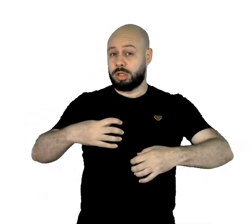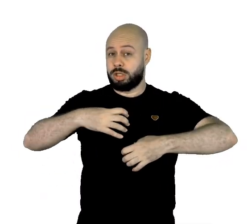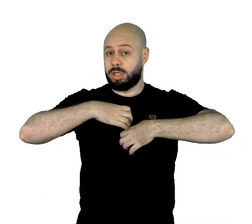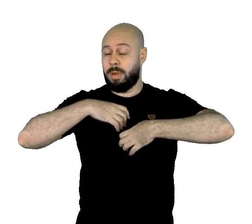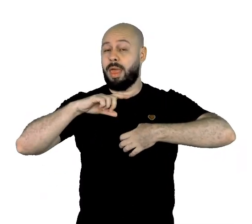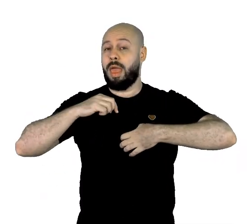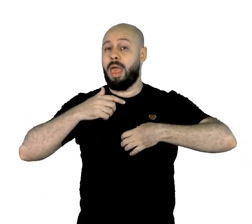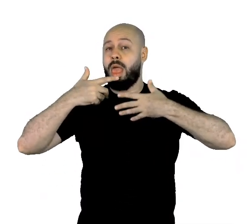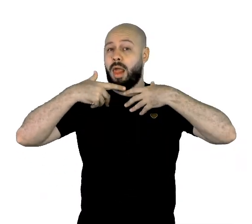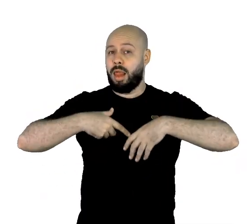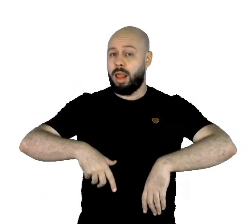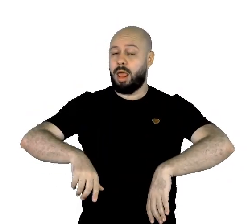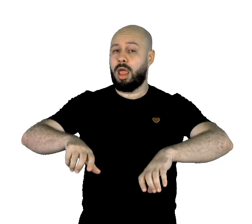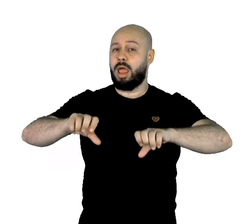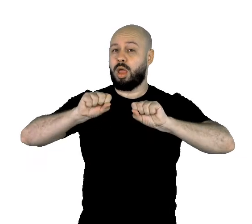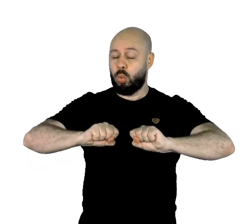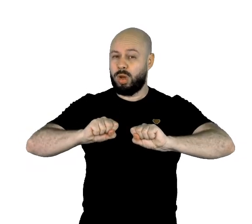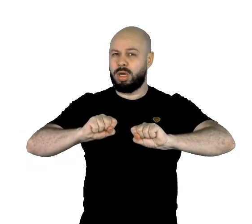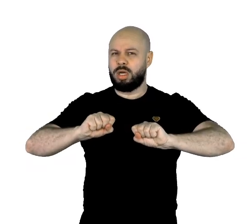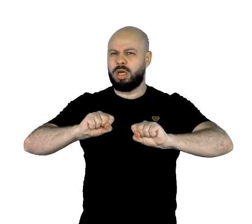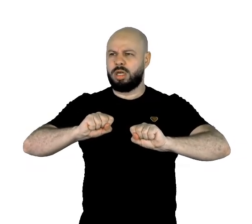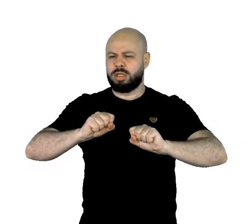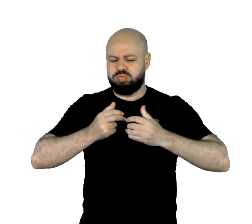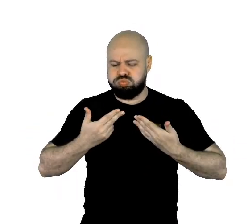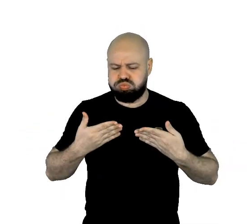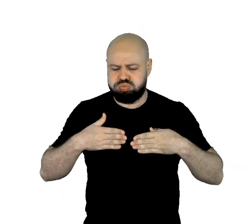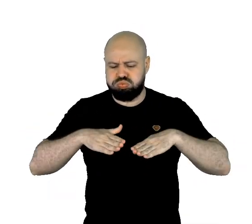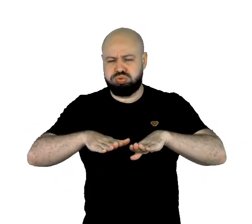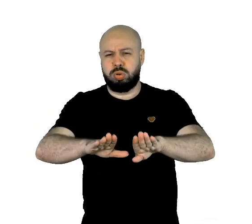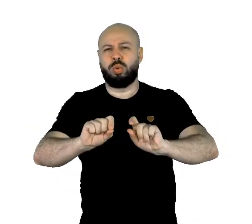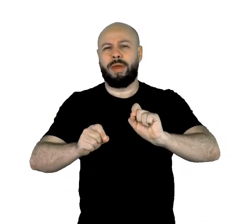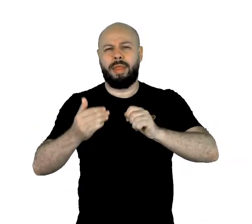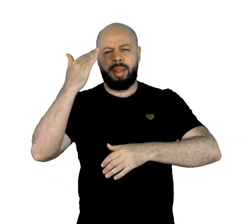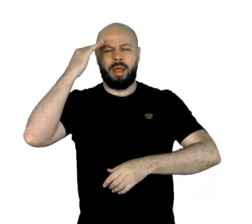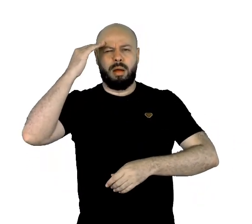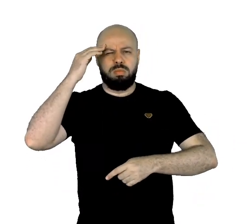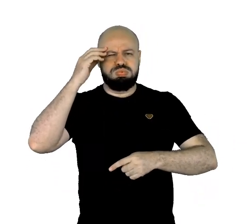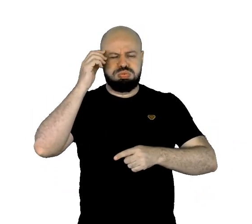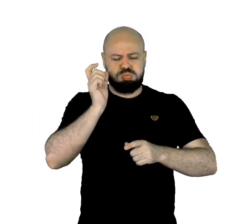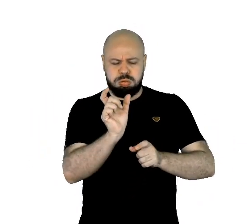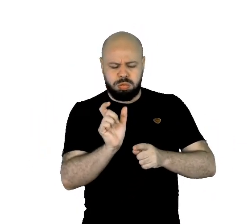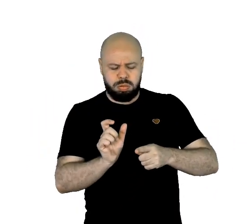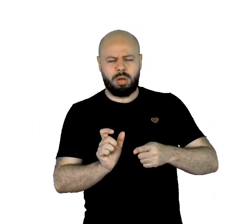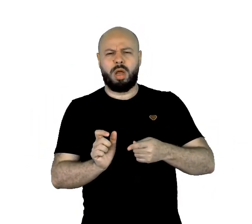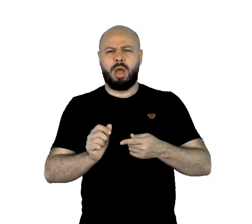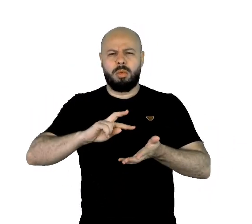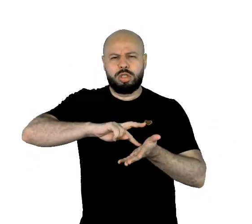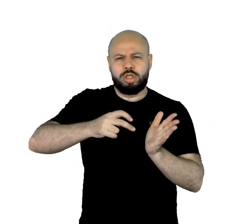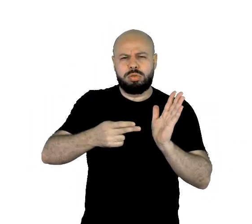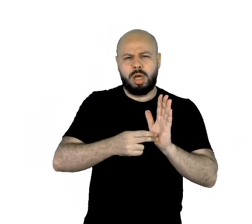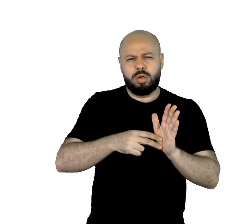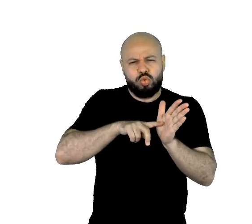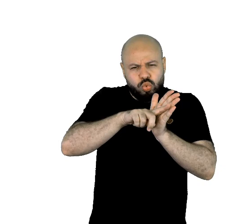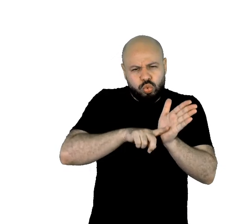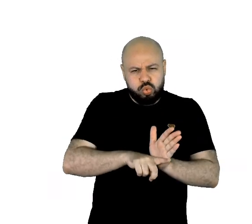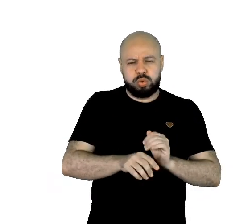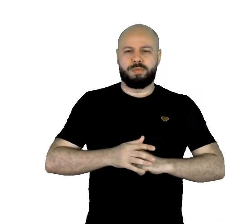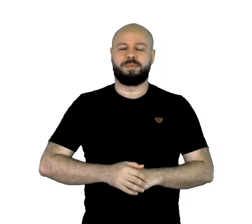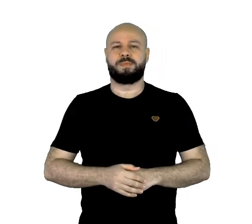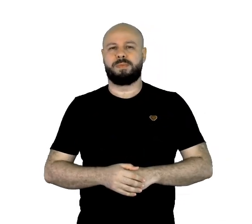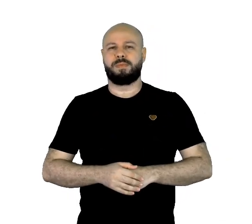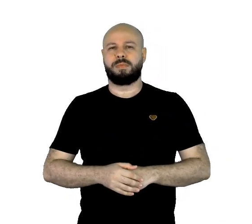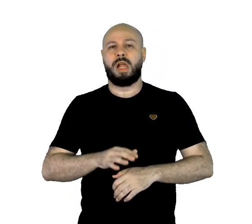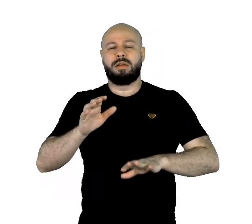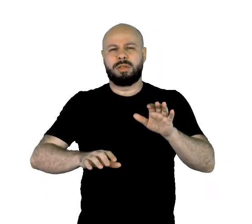linguística encarregada de estudar as palavras e seus significados. Quando se trata